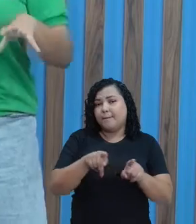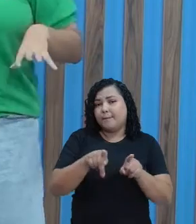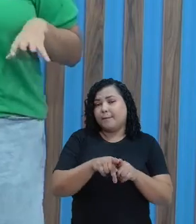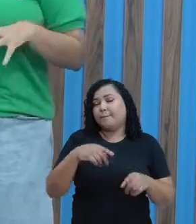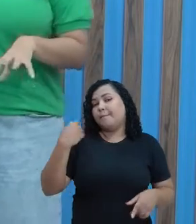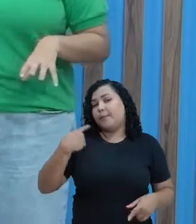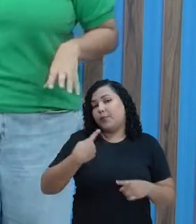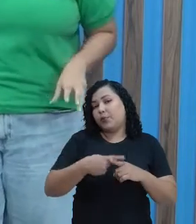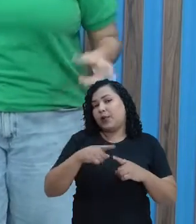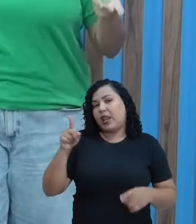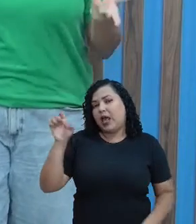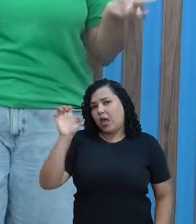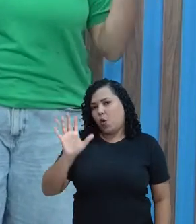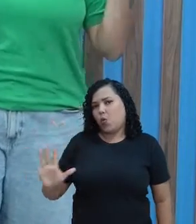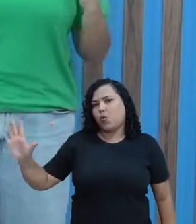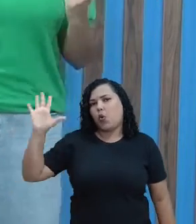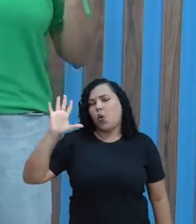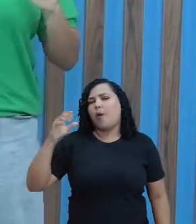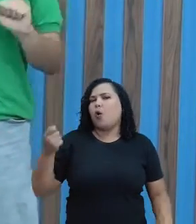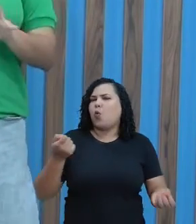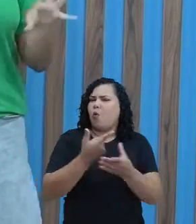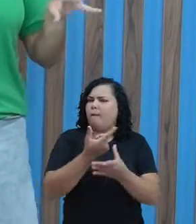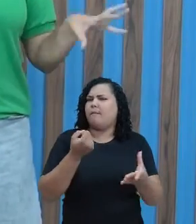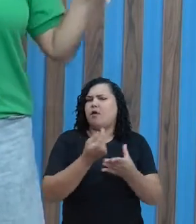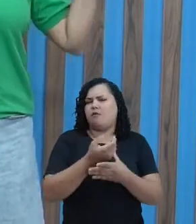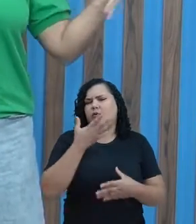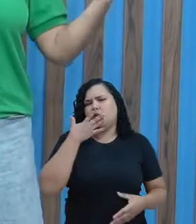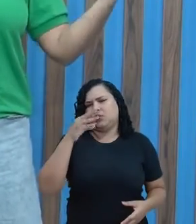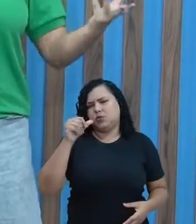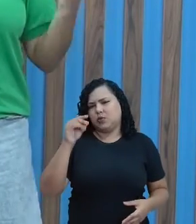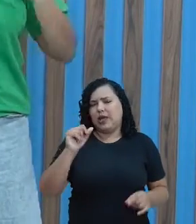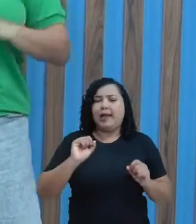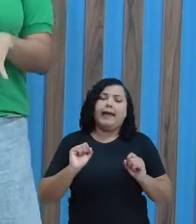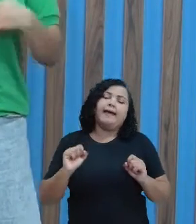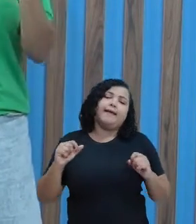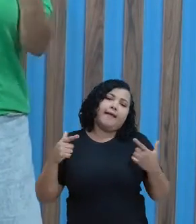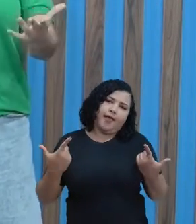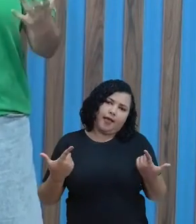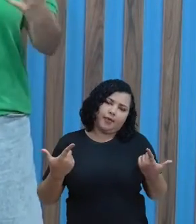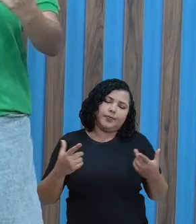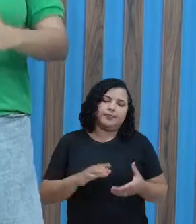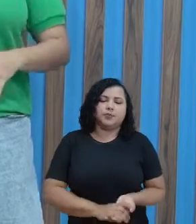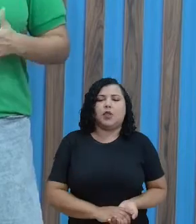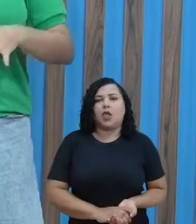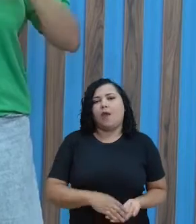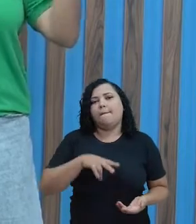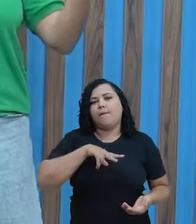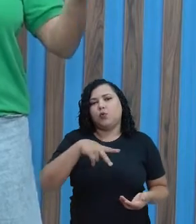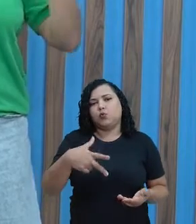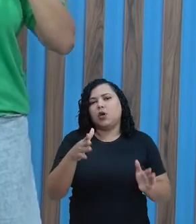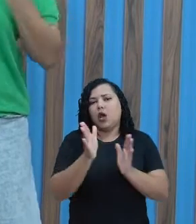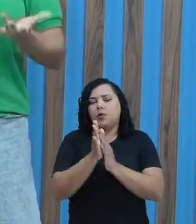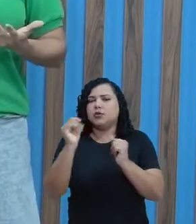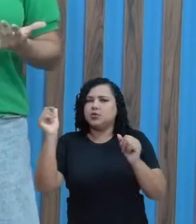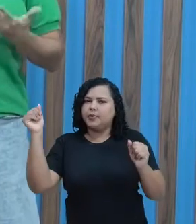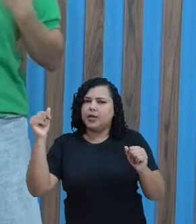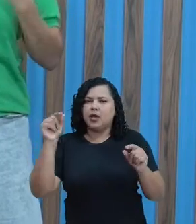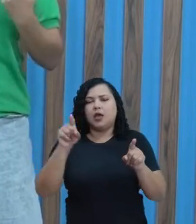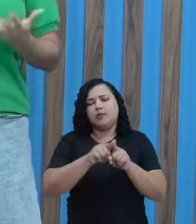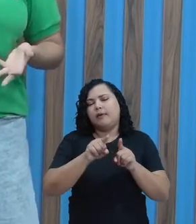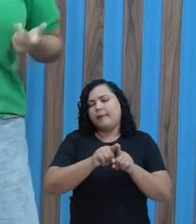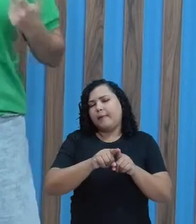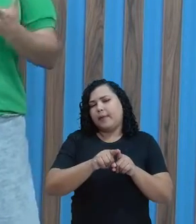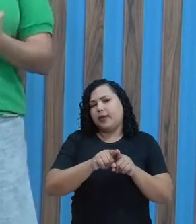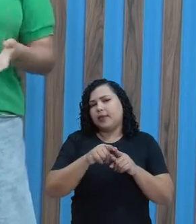marco dessa dominação. Só que, claro que Portugal e Espanha não foram os únicos países a saírem ao mar, né? A posteriori, tivemos